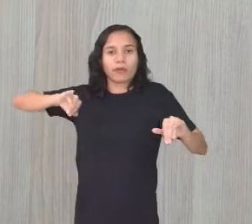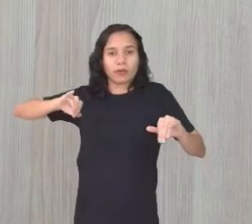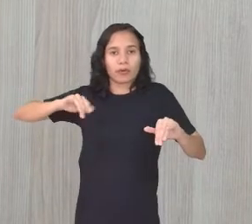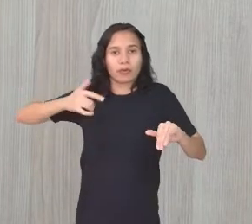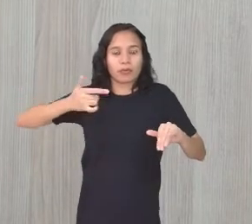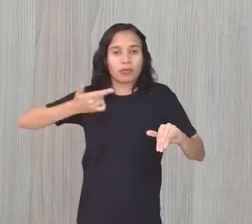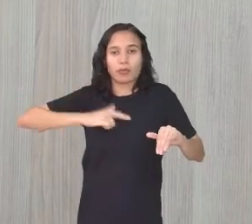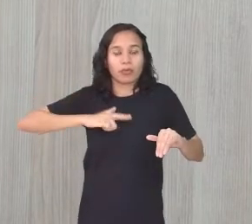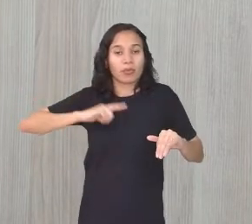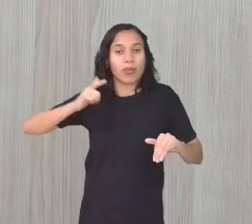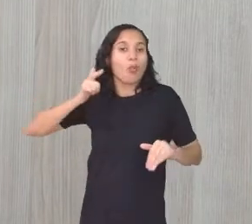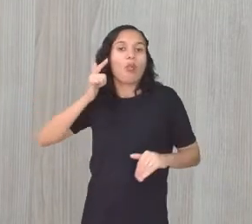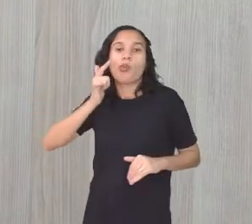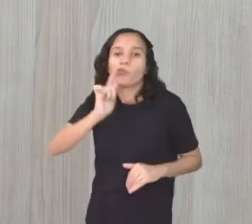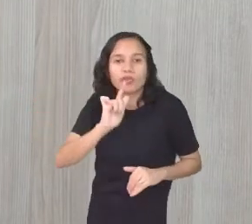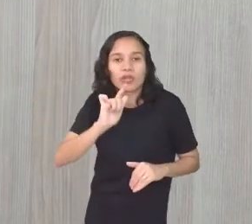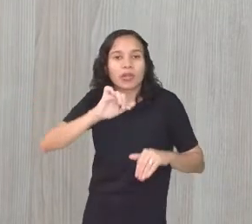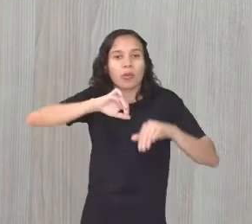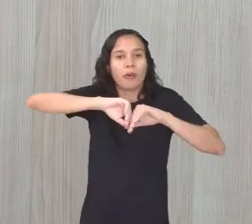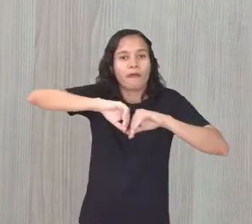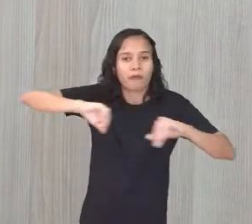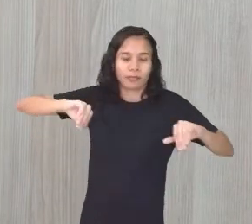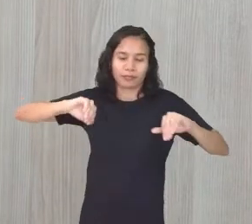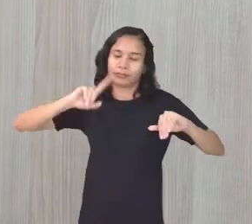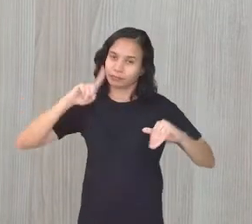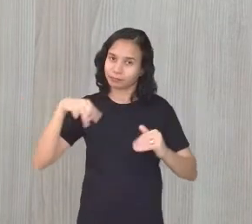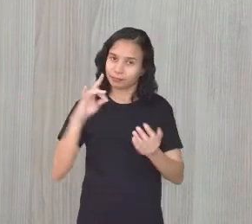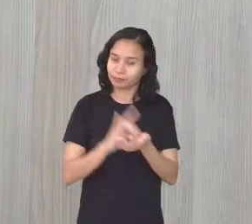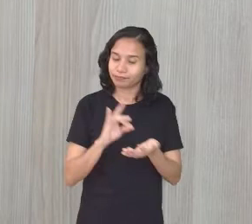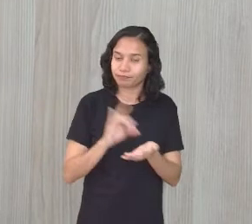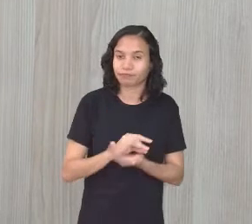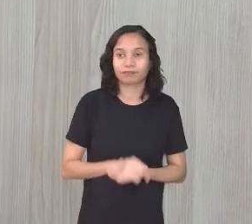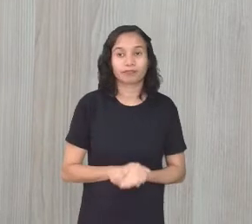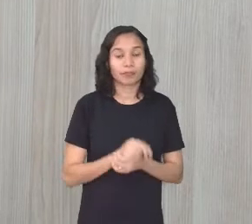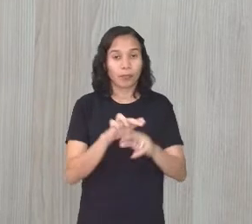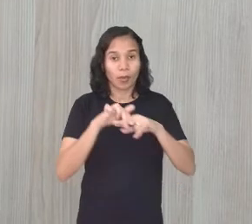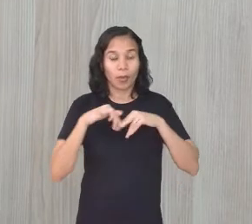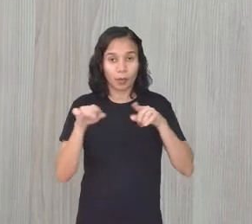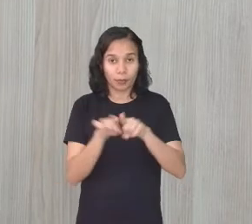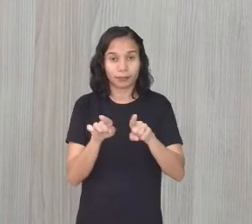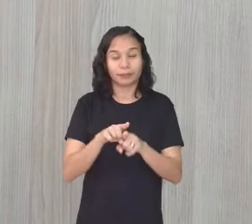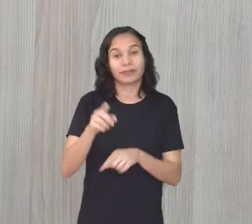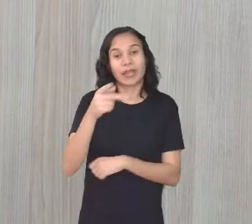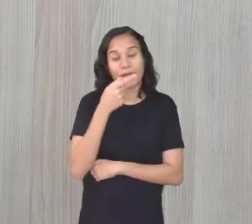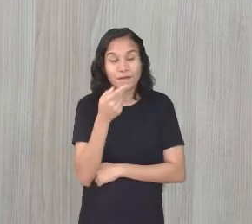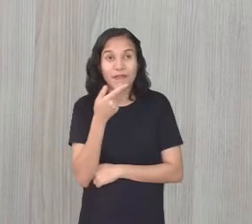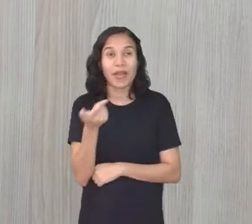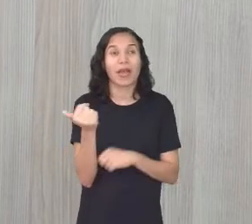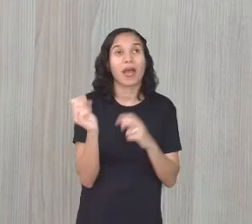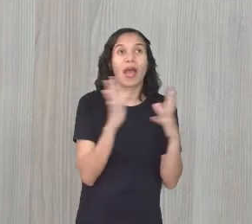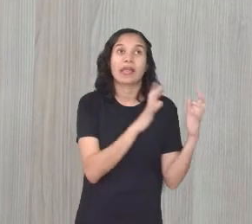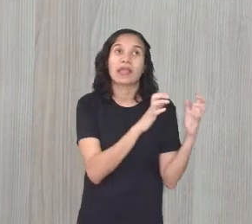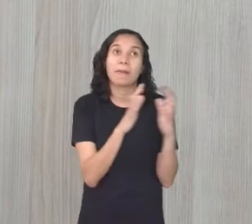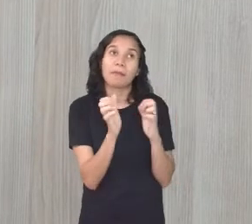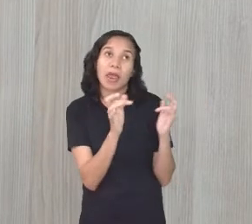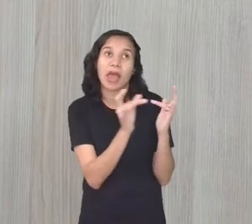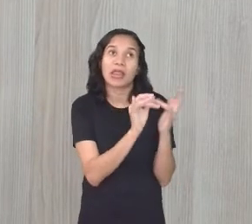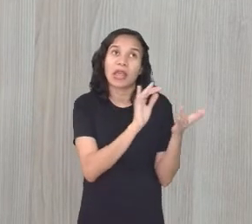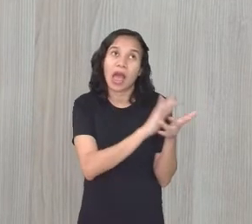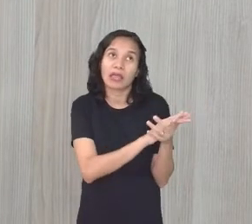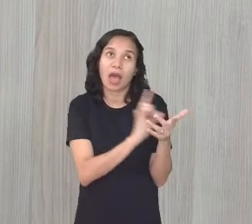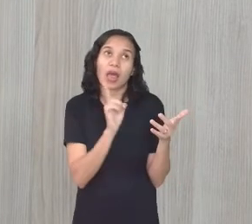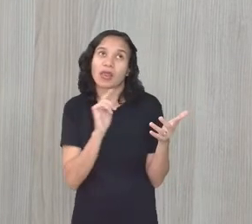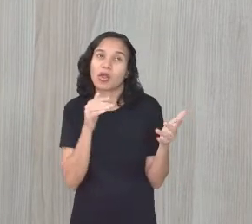ter conseguido se afastar, na verdade, não é, professora? Exatamente. E aquela história de que briga de marido e mulher, a gente não